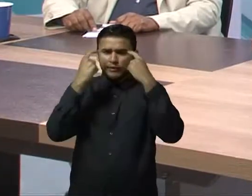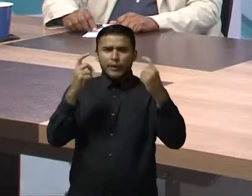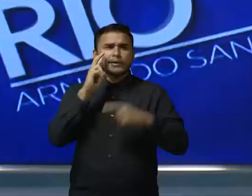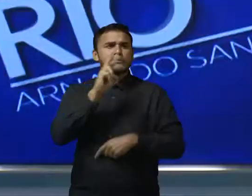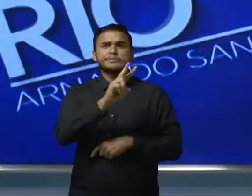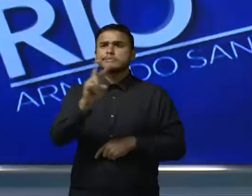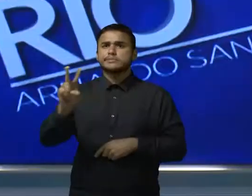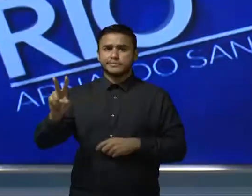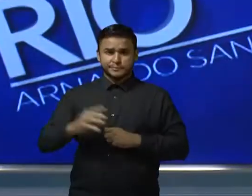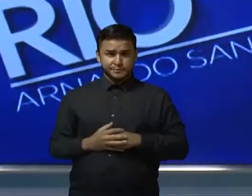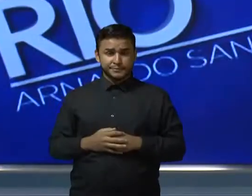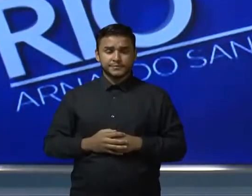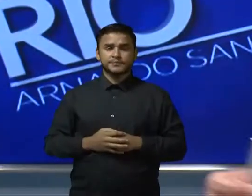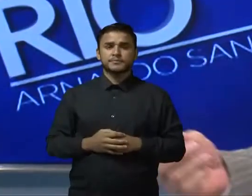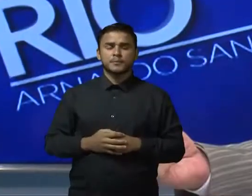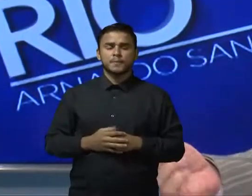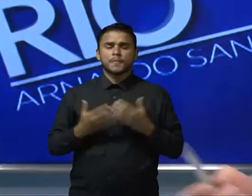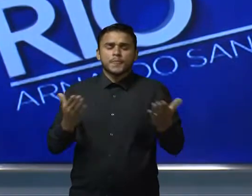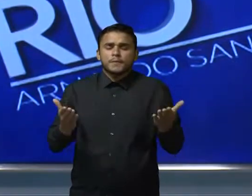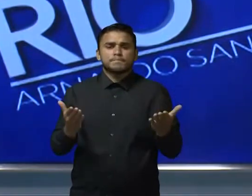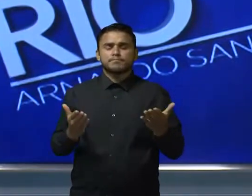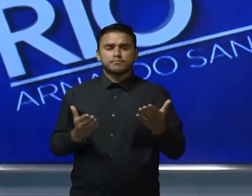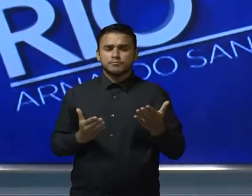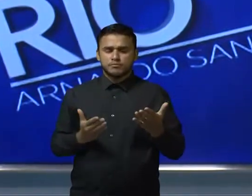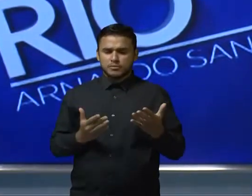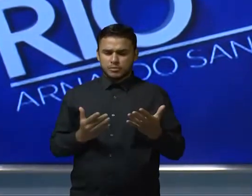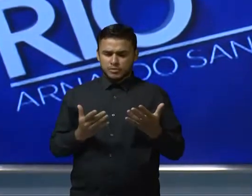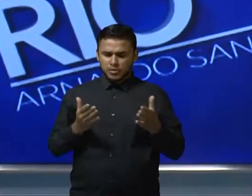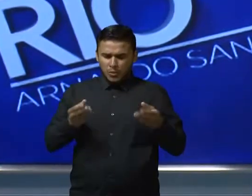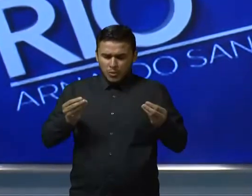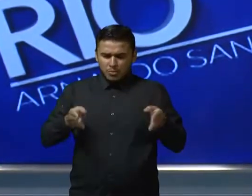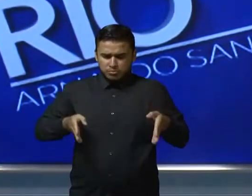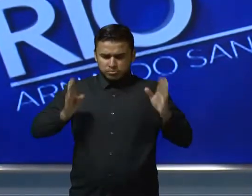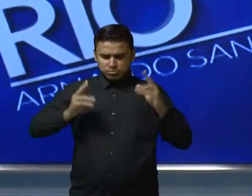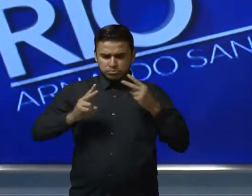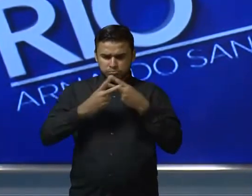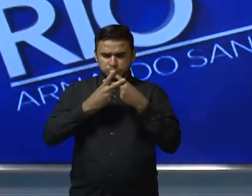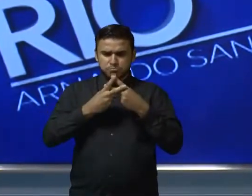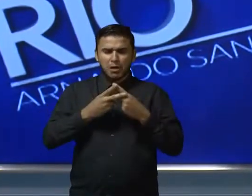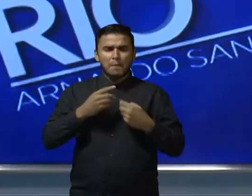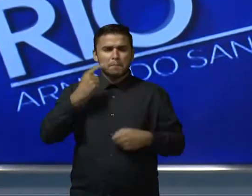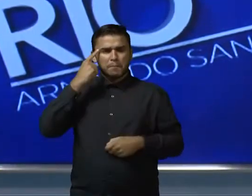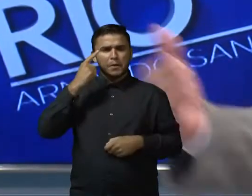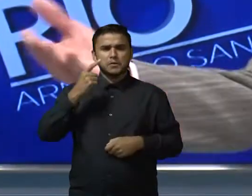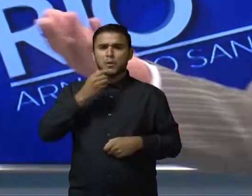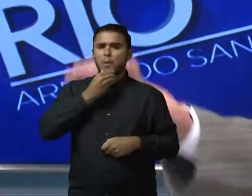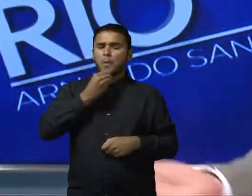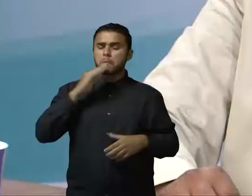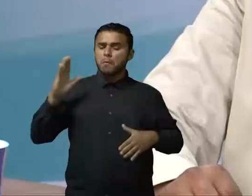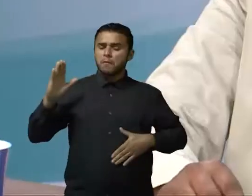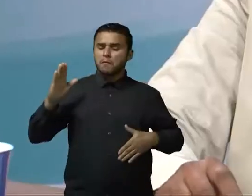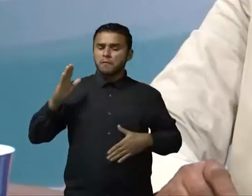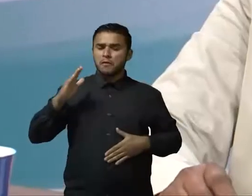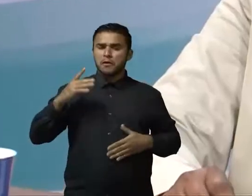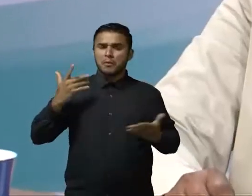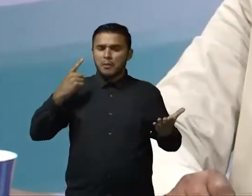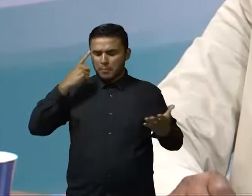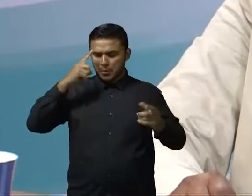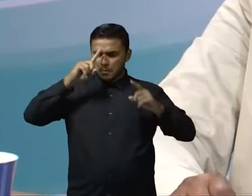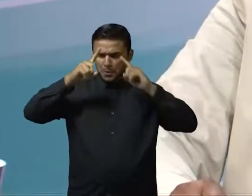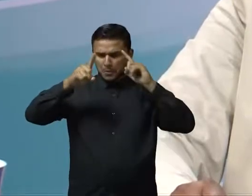grau. Como é que um sistema tão sensível como esse é o primo pobre da